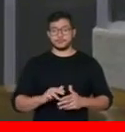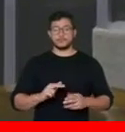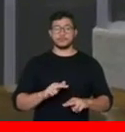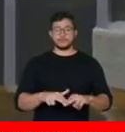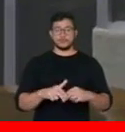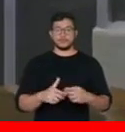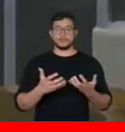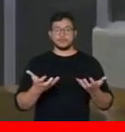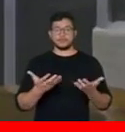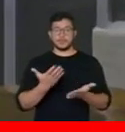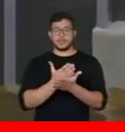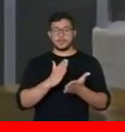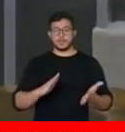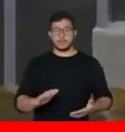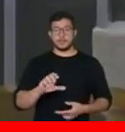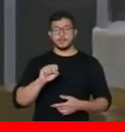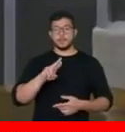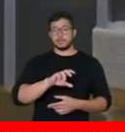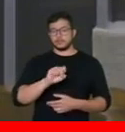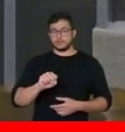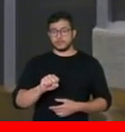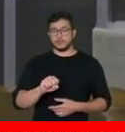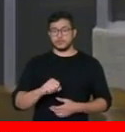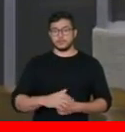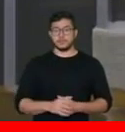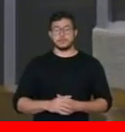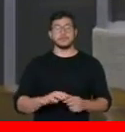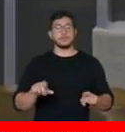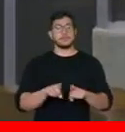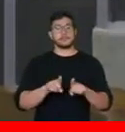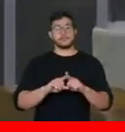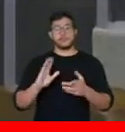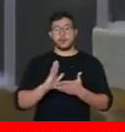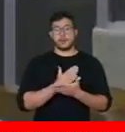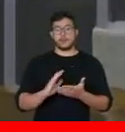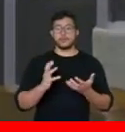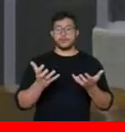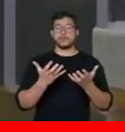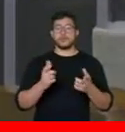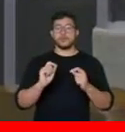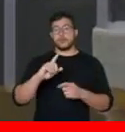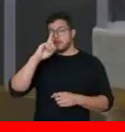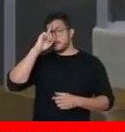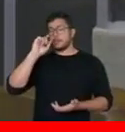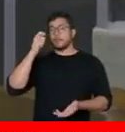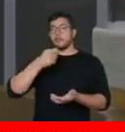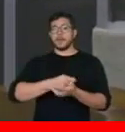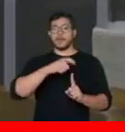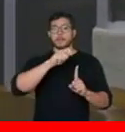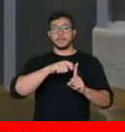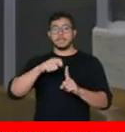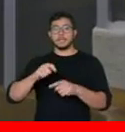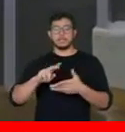do SUS, do Serviço Único de Saúde, e alguns propõem a fazer cobrança nas universidades, porque ele já